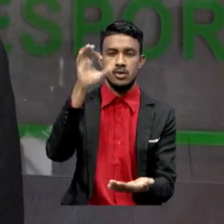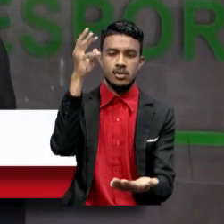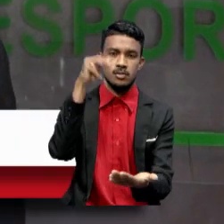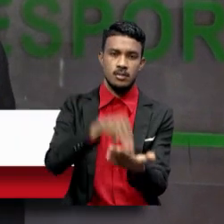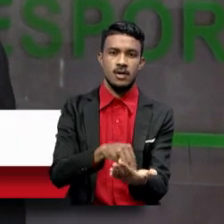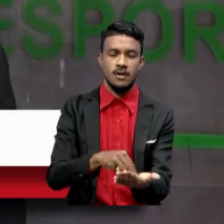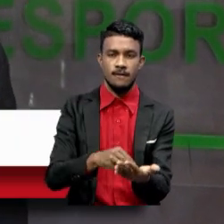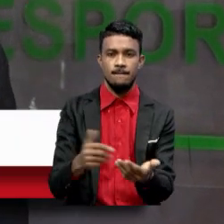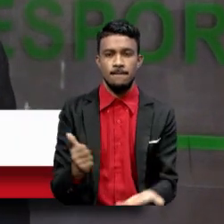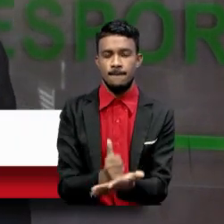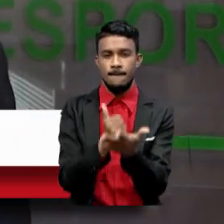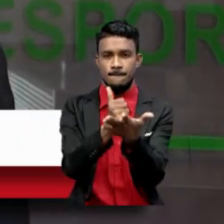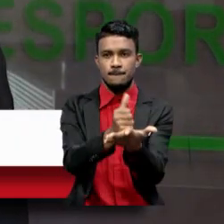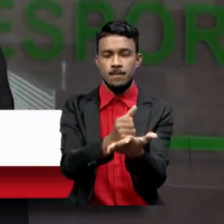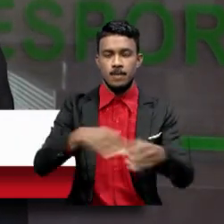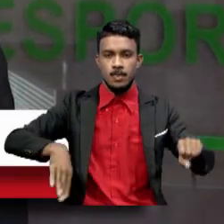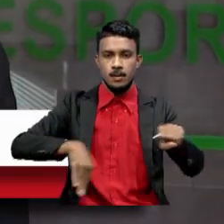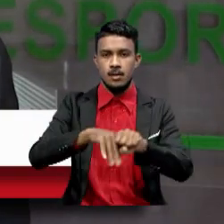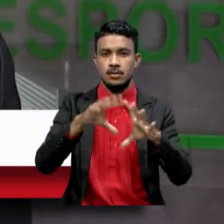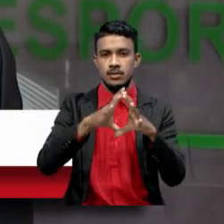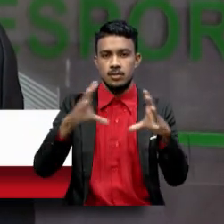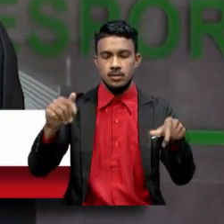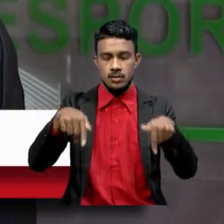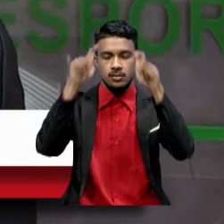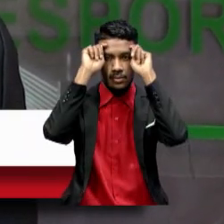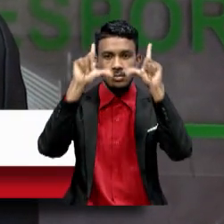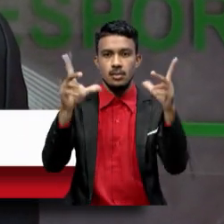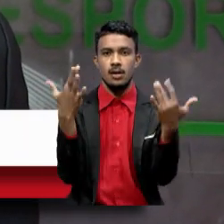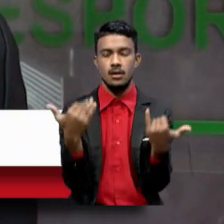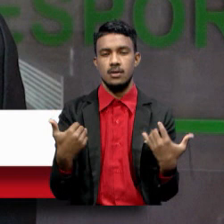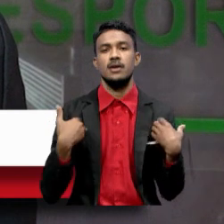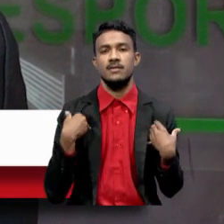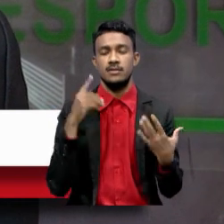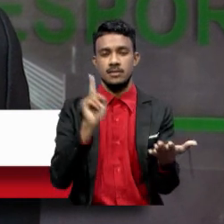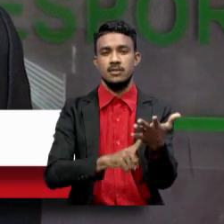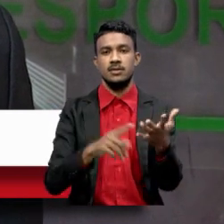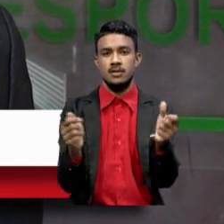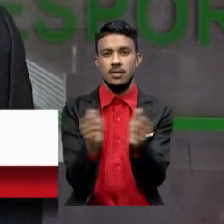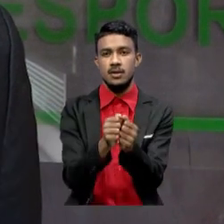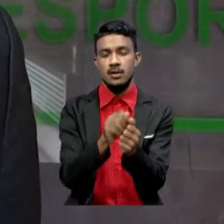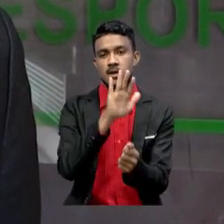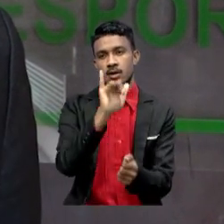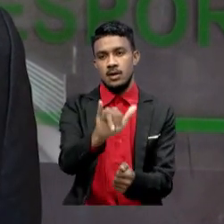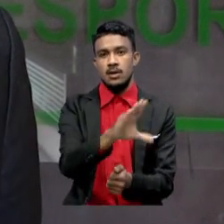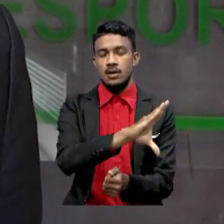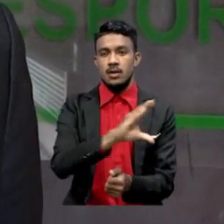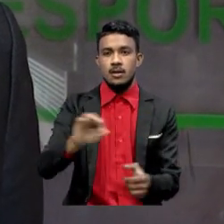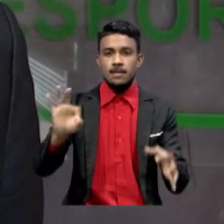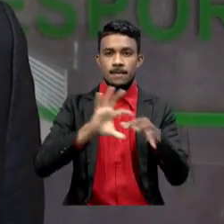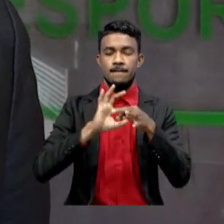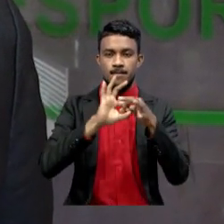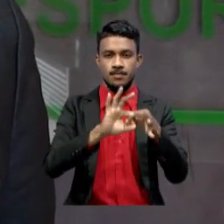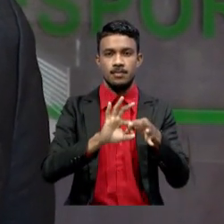Futebol Timor-Leste. E agora discussão se ela ho federação ho